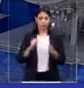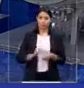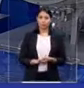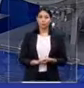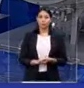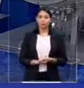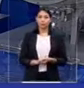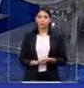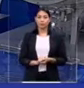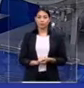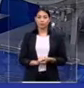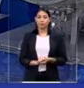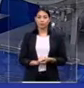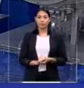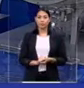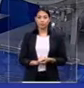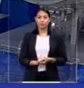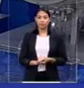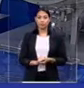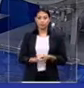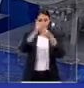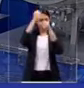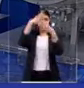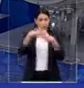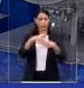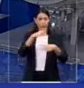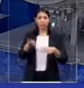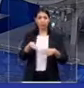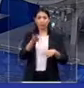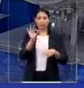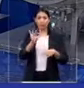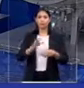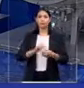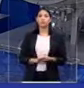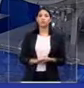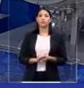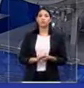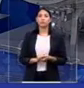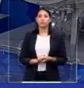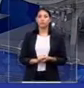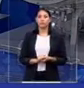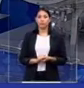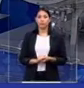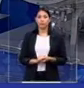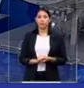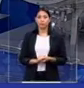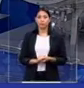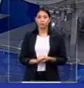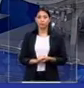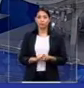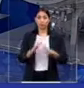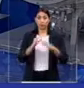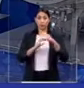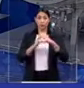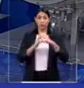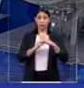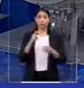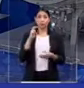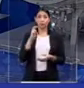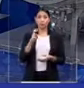bem, vamos entender como vai funcionar este sorteio. Lembrando que este é o concurso